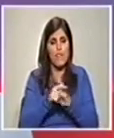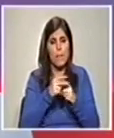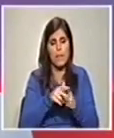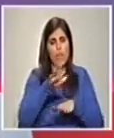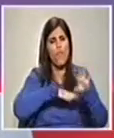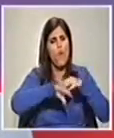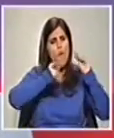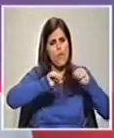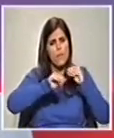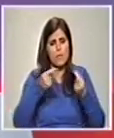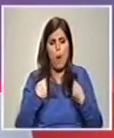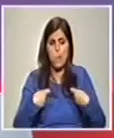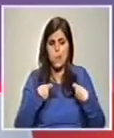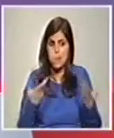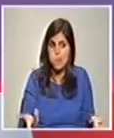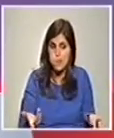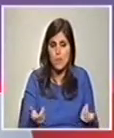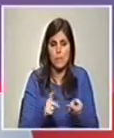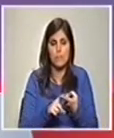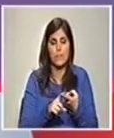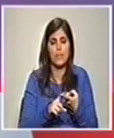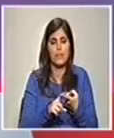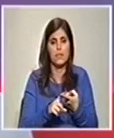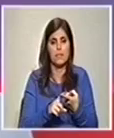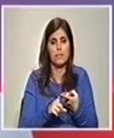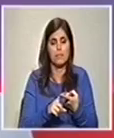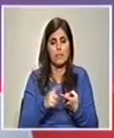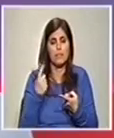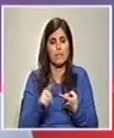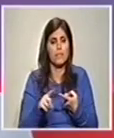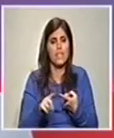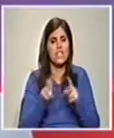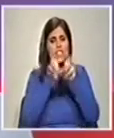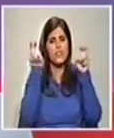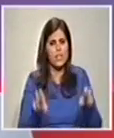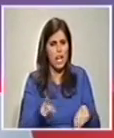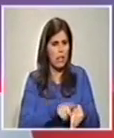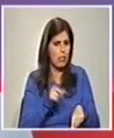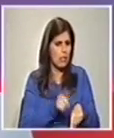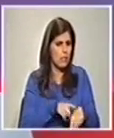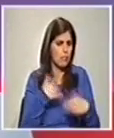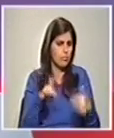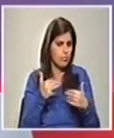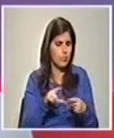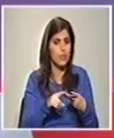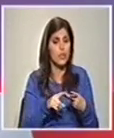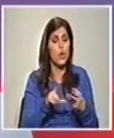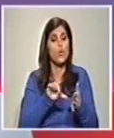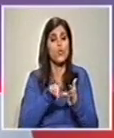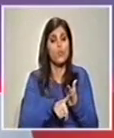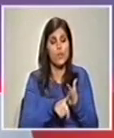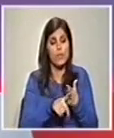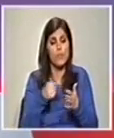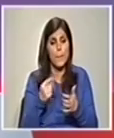formação custa dinheiro, fazer uma capacitação custa tempo também, e as empresas, os projetos estão